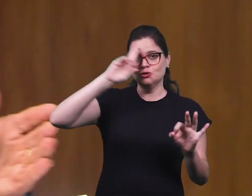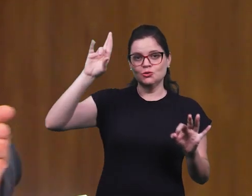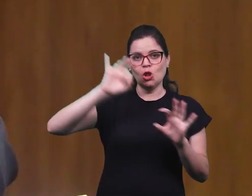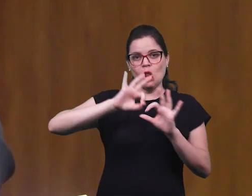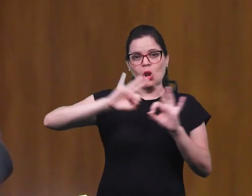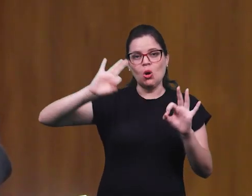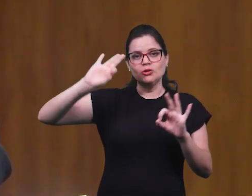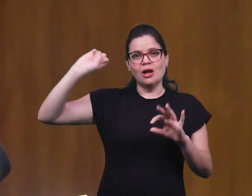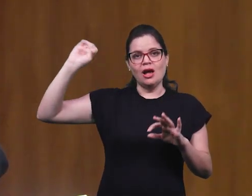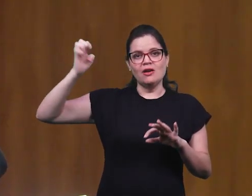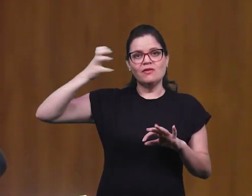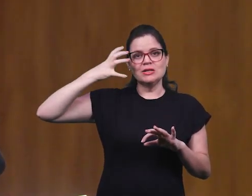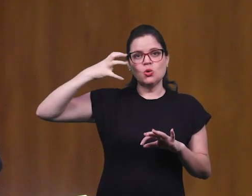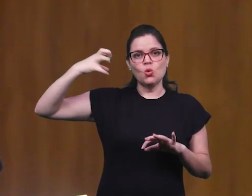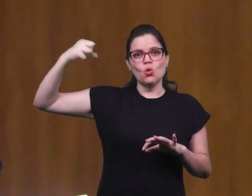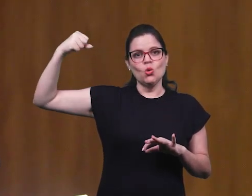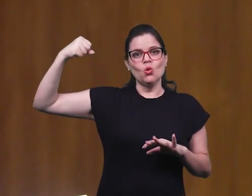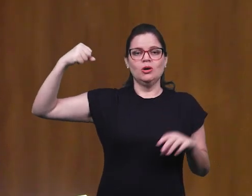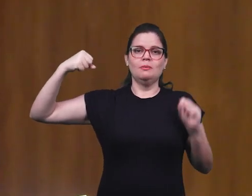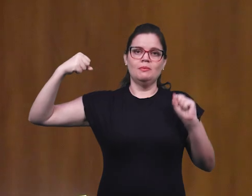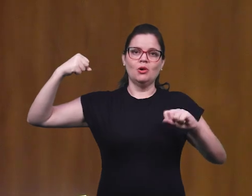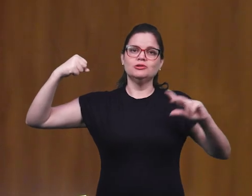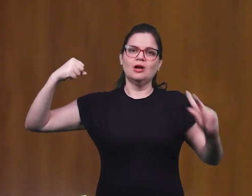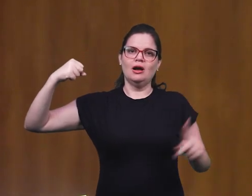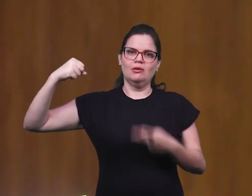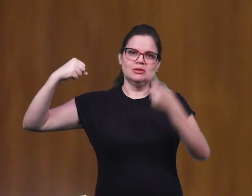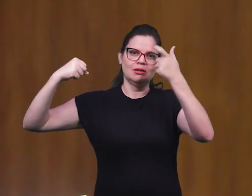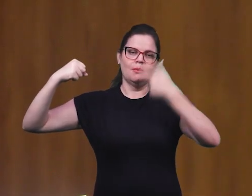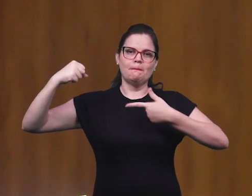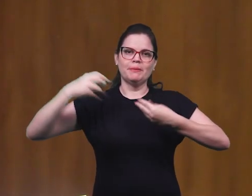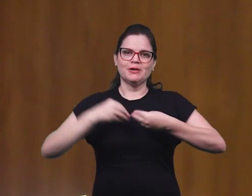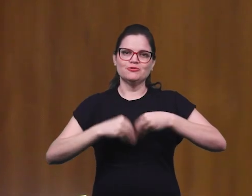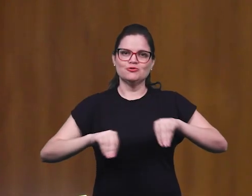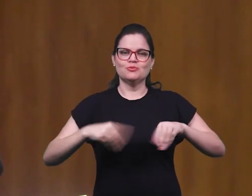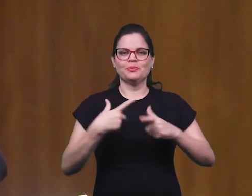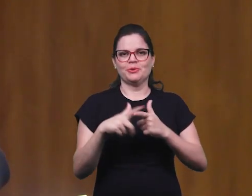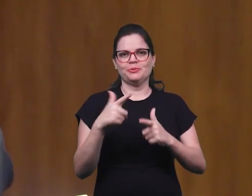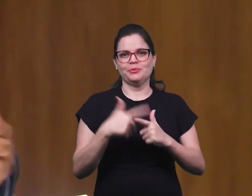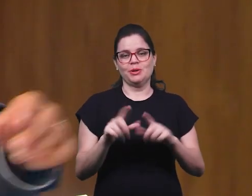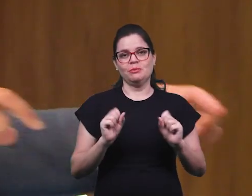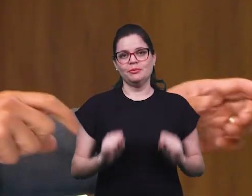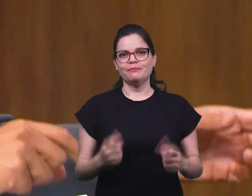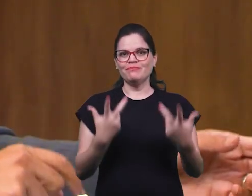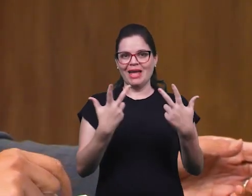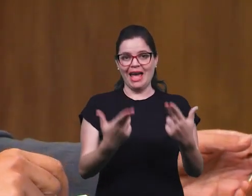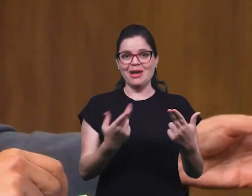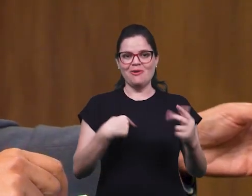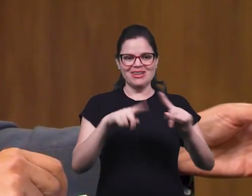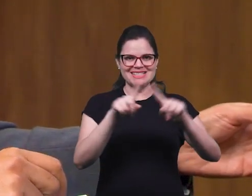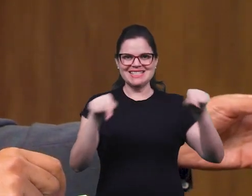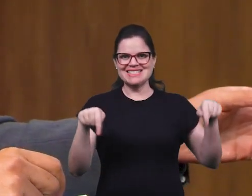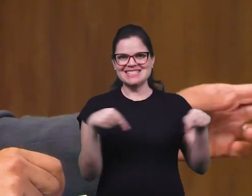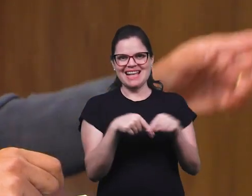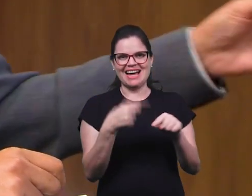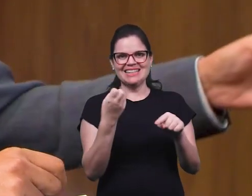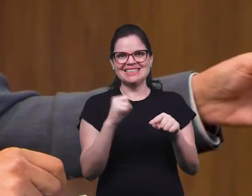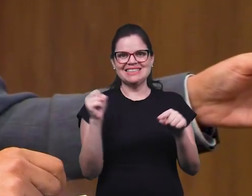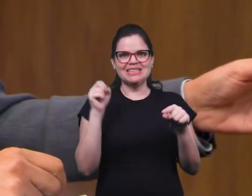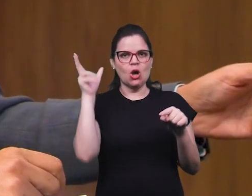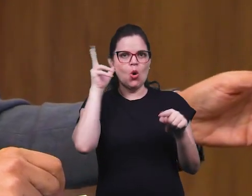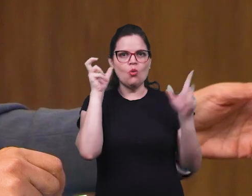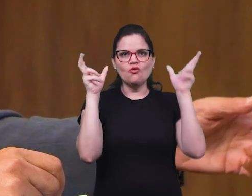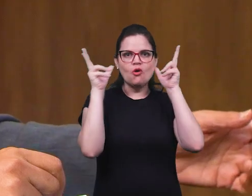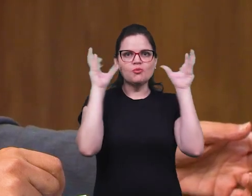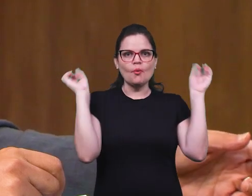pode trazer alguns malefícios, alguns problemas, como as mesmas sensações que a pessoa sente com a ausência